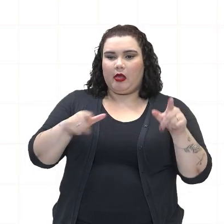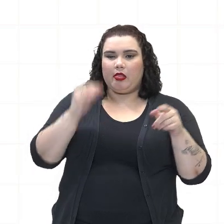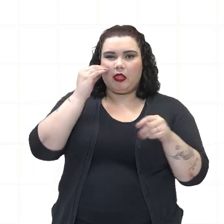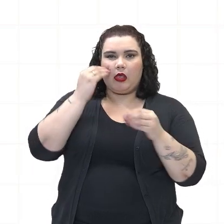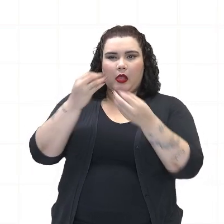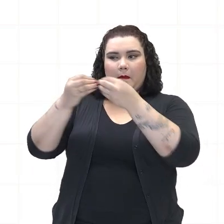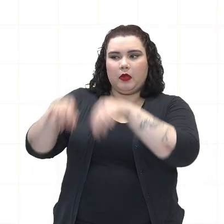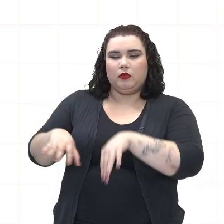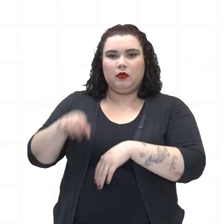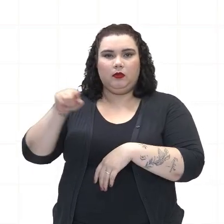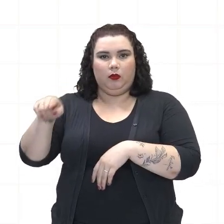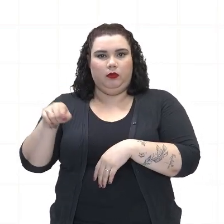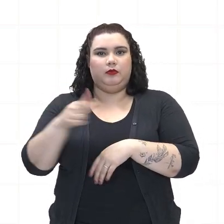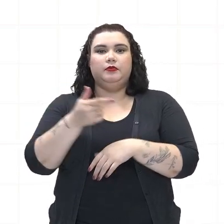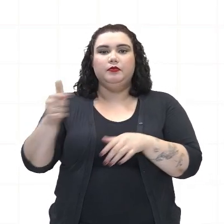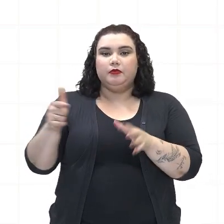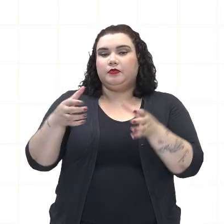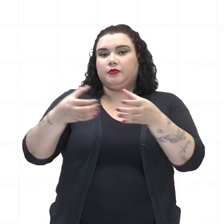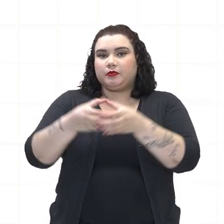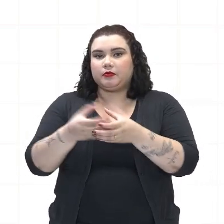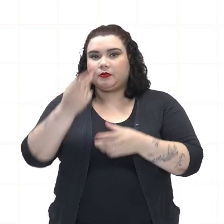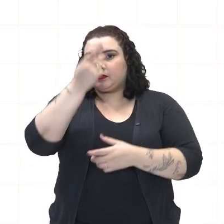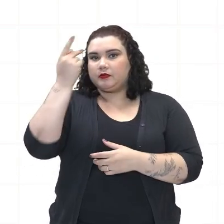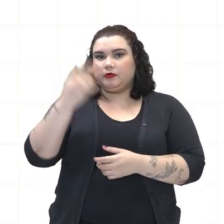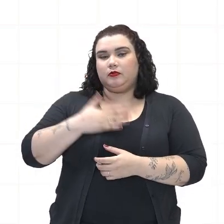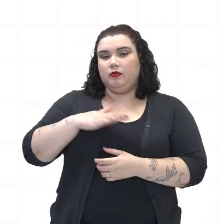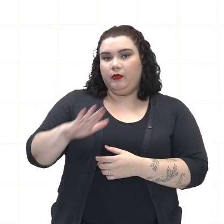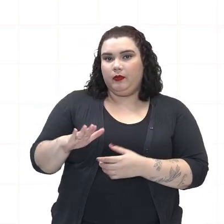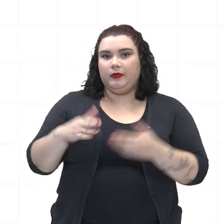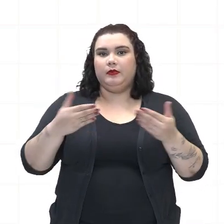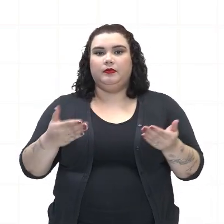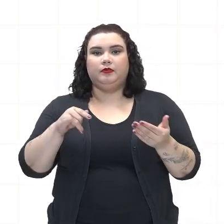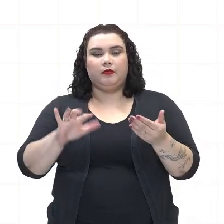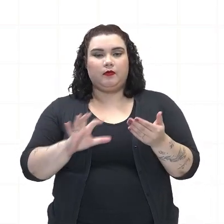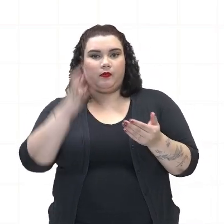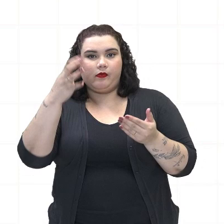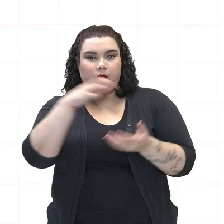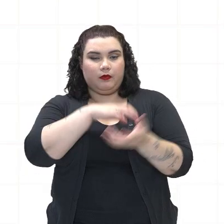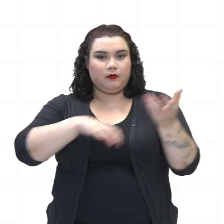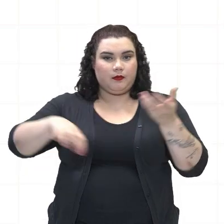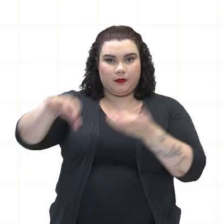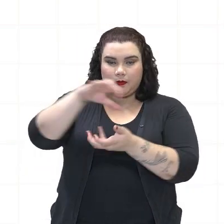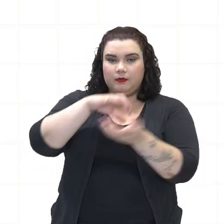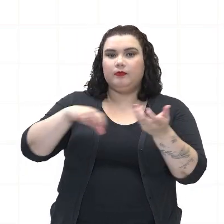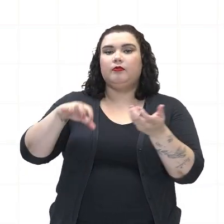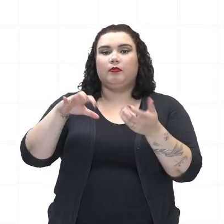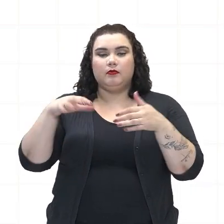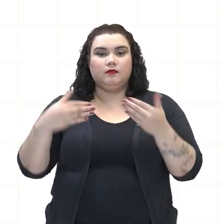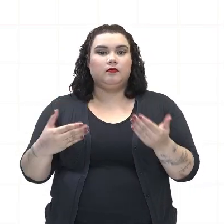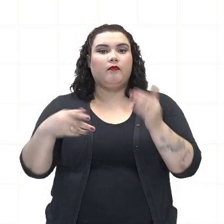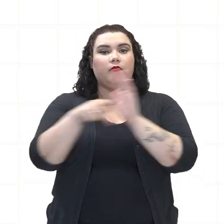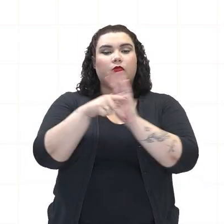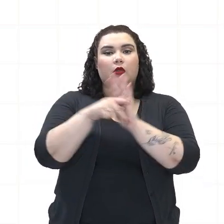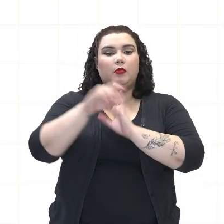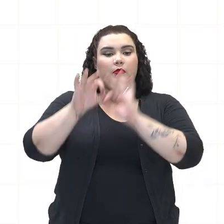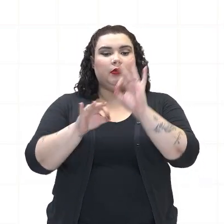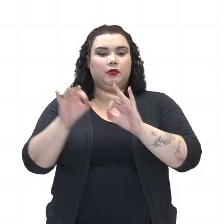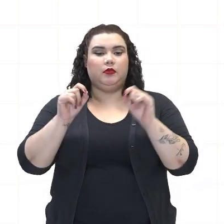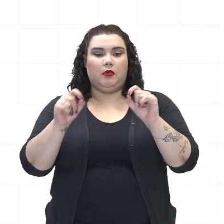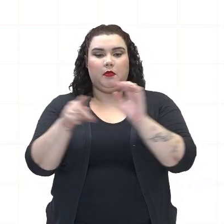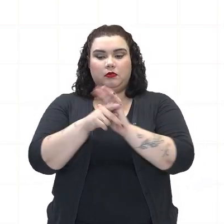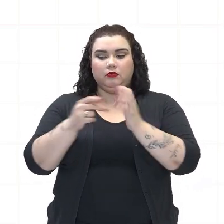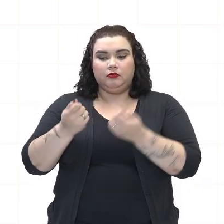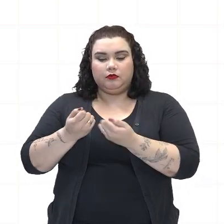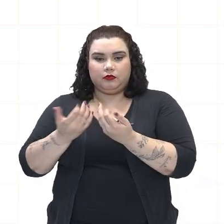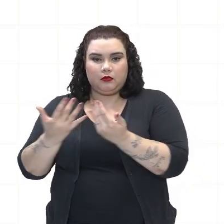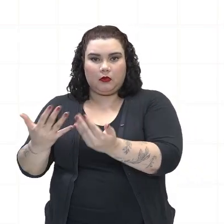outra etnia, outro grupo, ali as pessoas não gostam, acaba gerando esse tipo de conflito. O próprio processo de produção agrícola